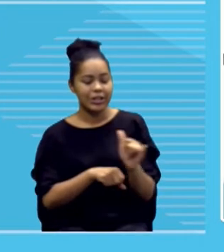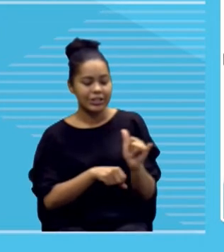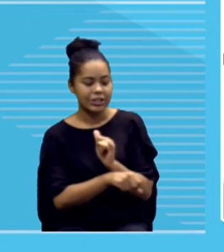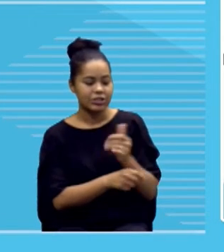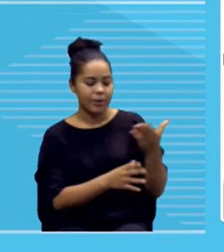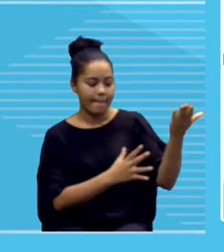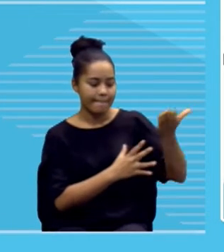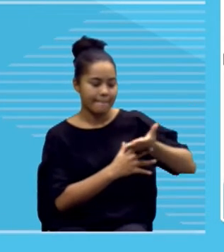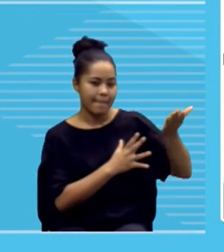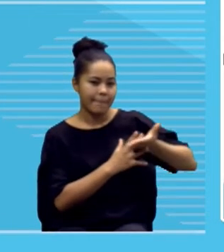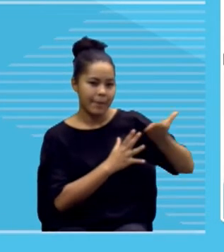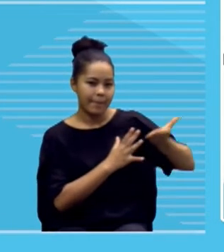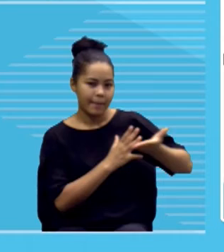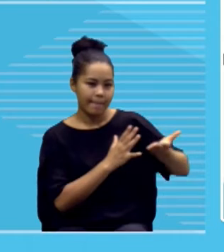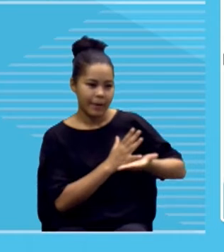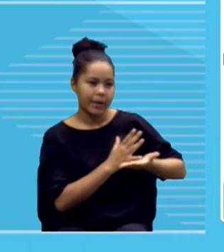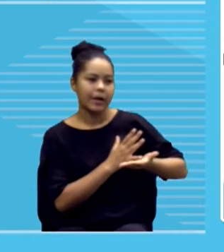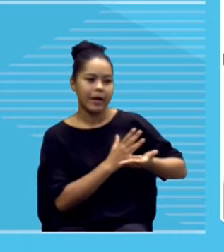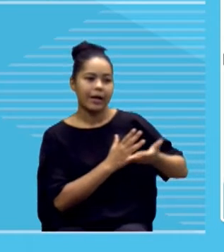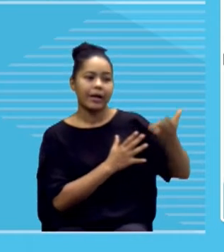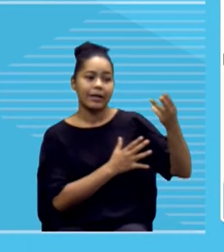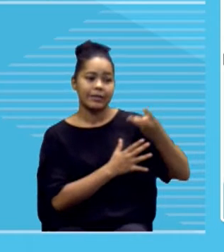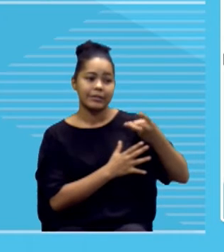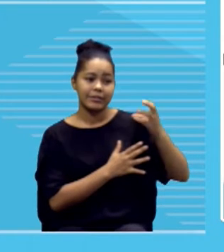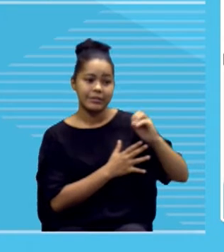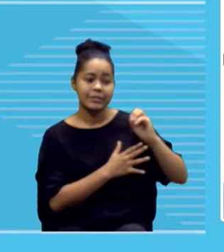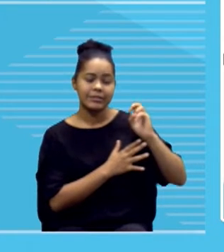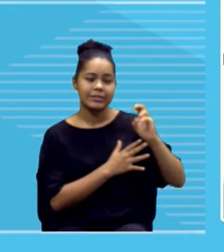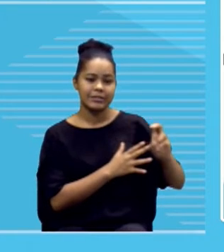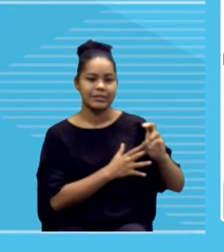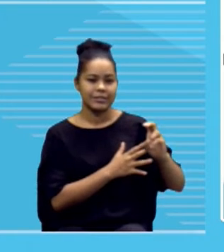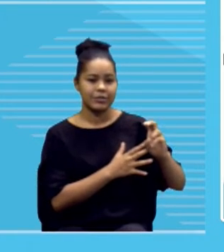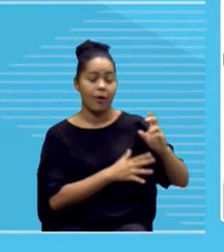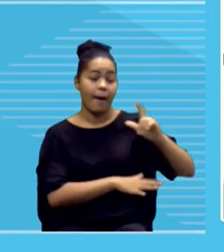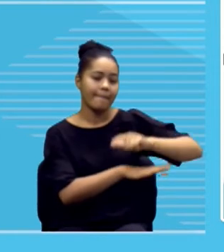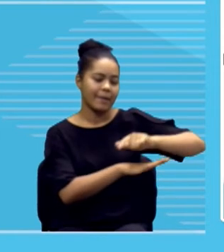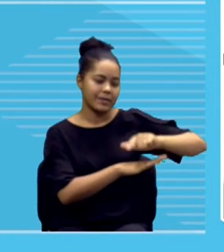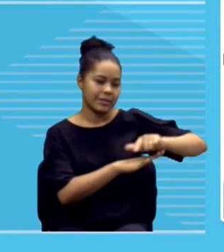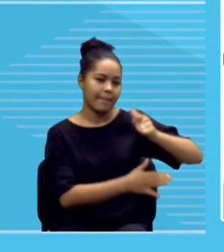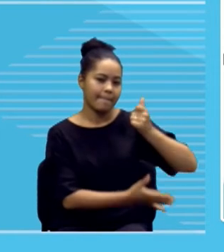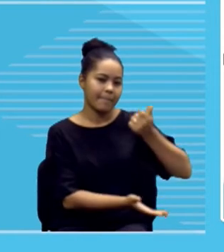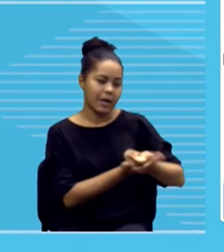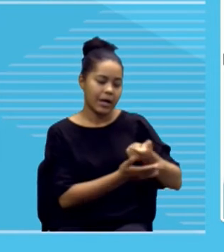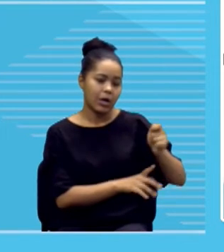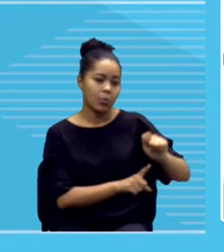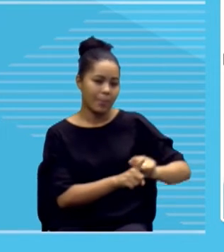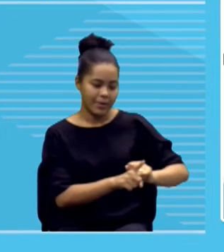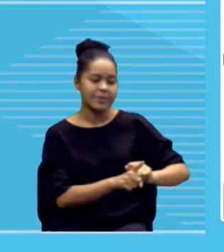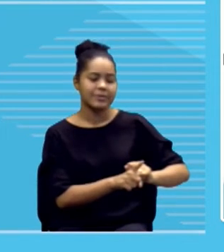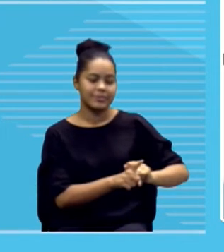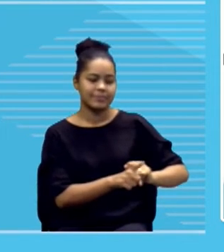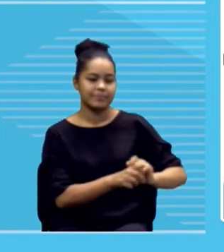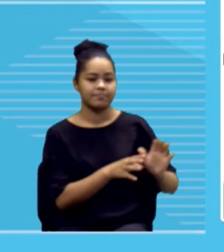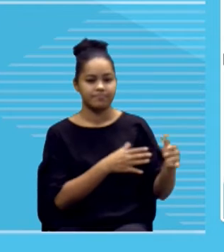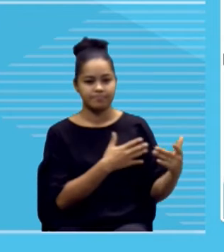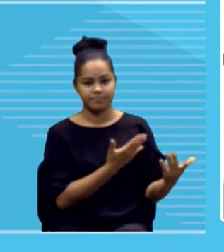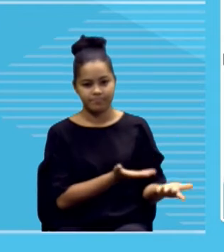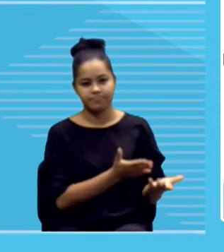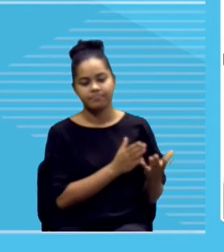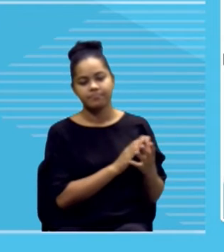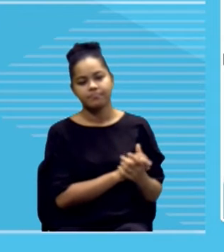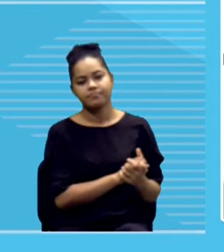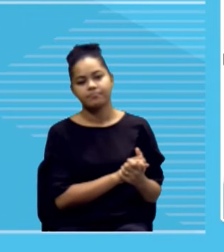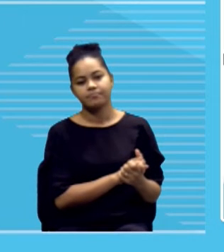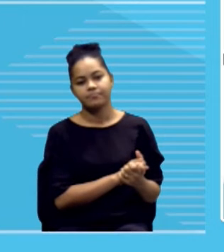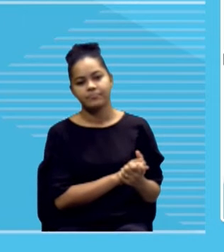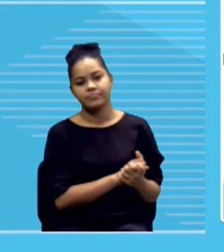parcelar a sua placa solar em R$305 por mês, certo? E aí você